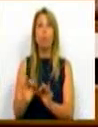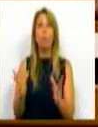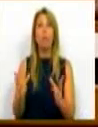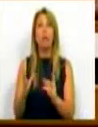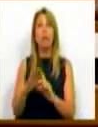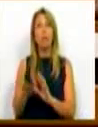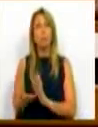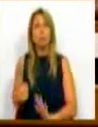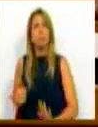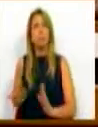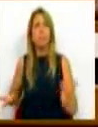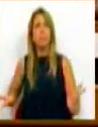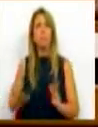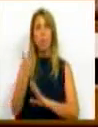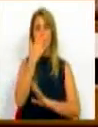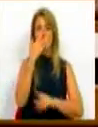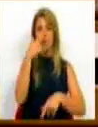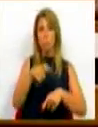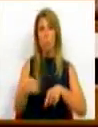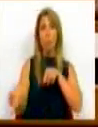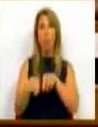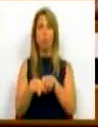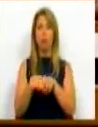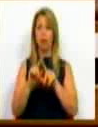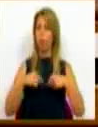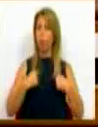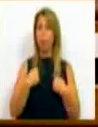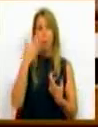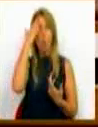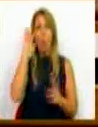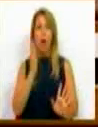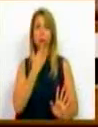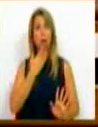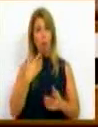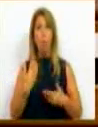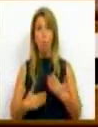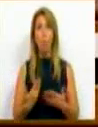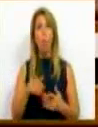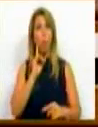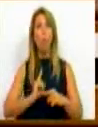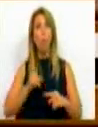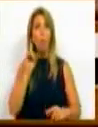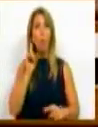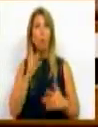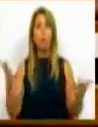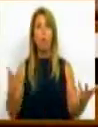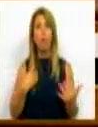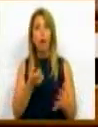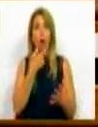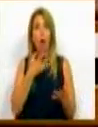destituição e como se o político não se considerasse ele próprio útil sem se privar da sua própria